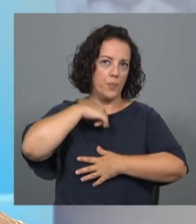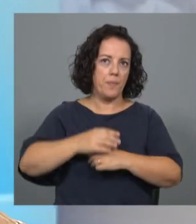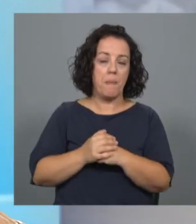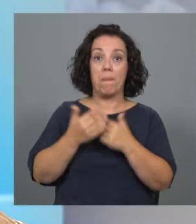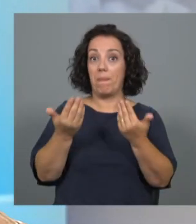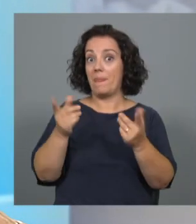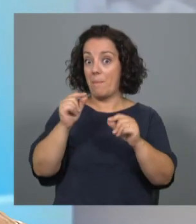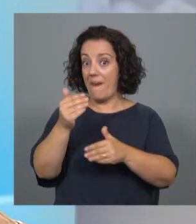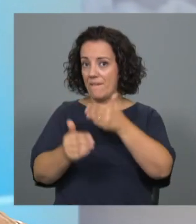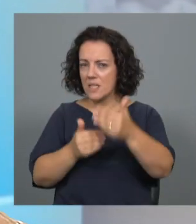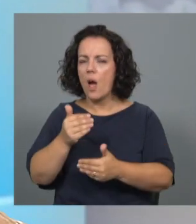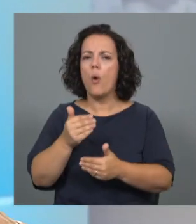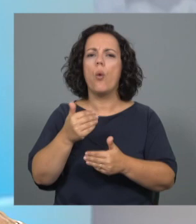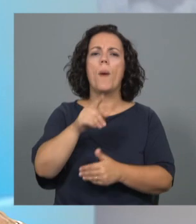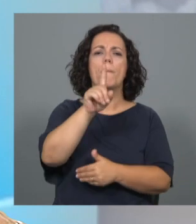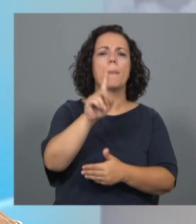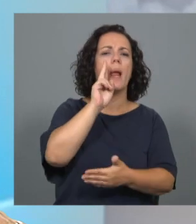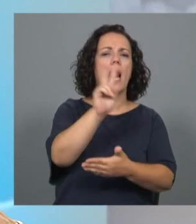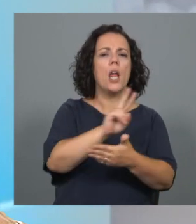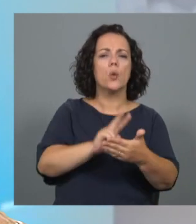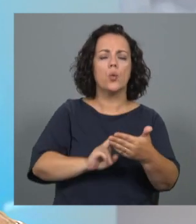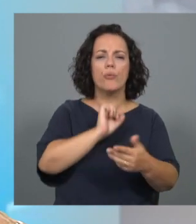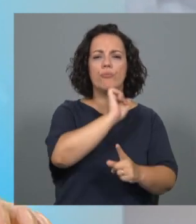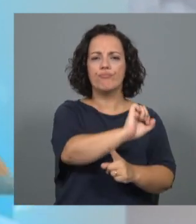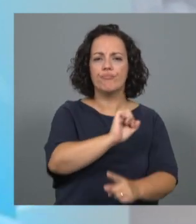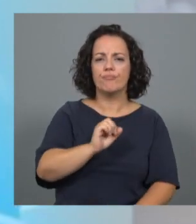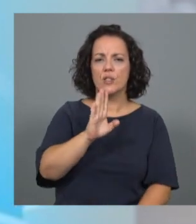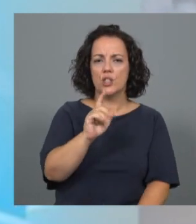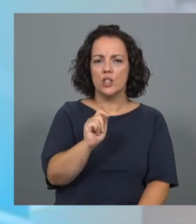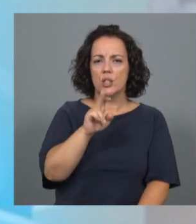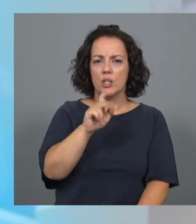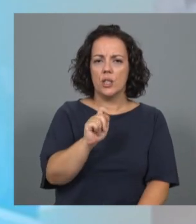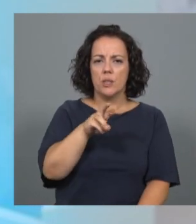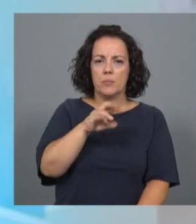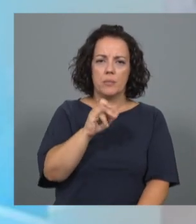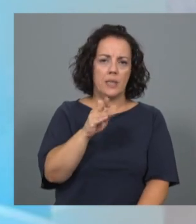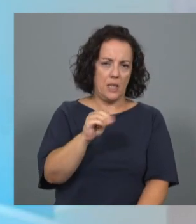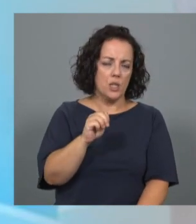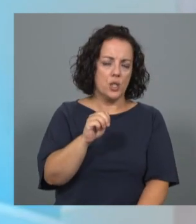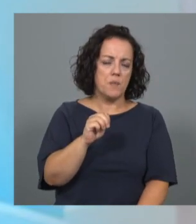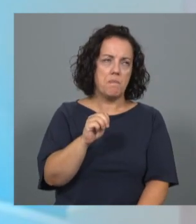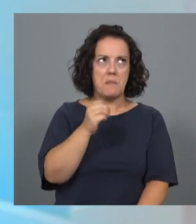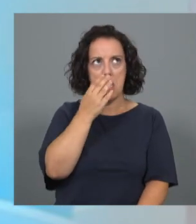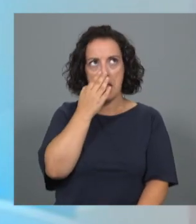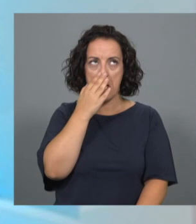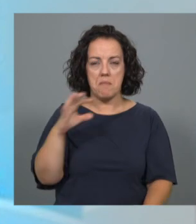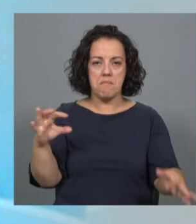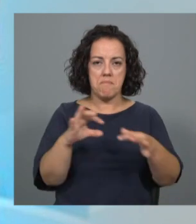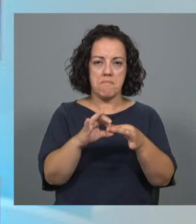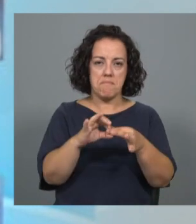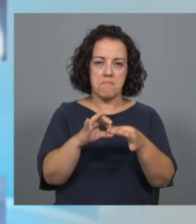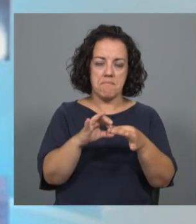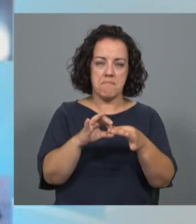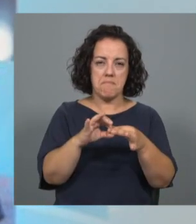Avançando também, a primeira leitura, que é de Jeremias, de alguma forma podemos dizer que está, de certa forma, nesta linha,